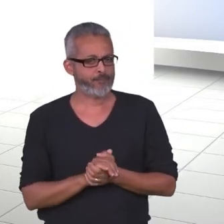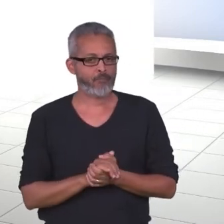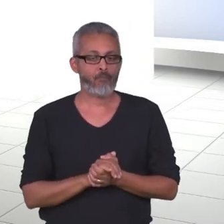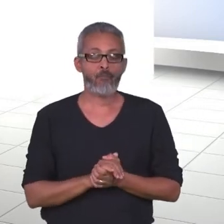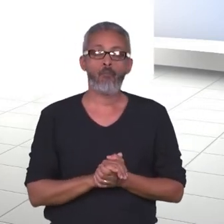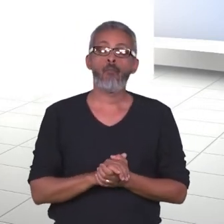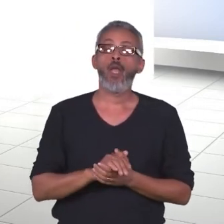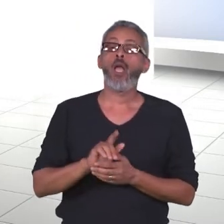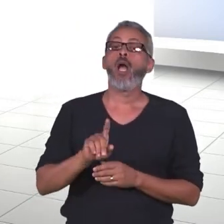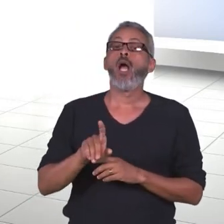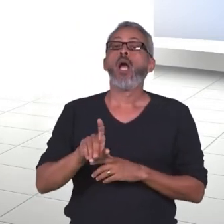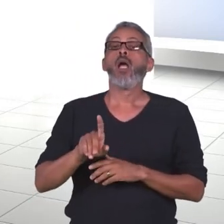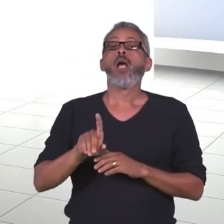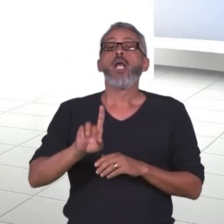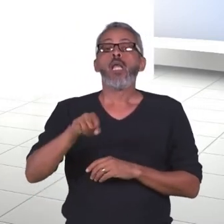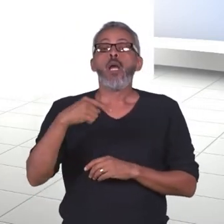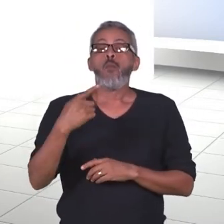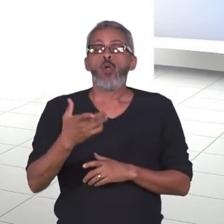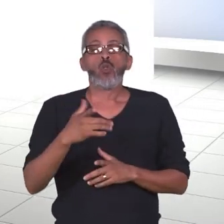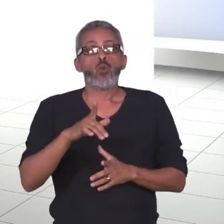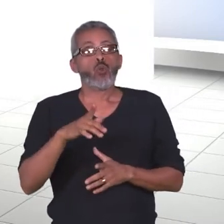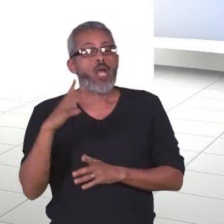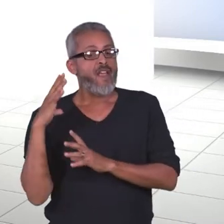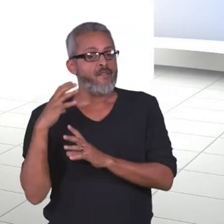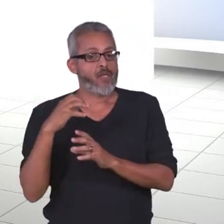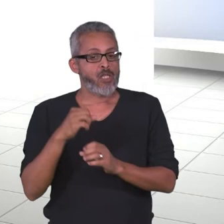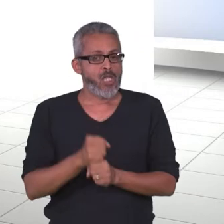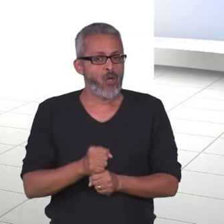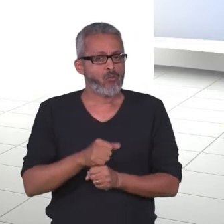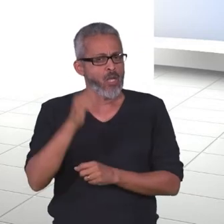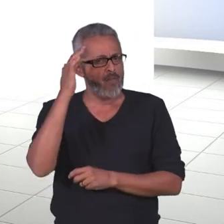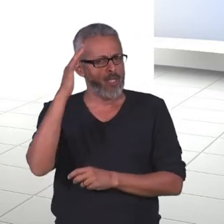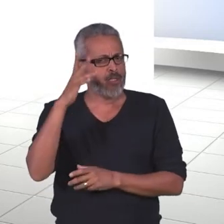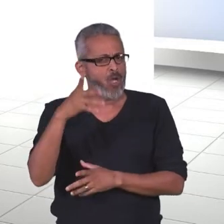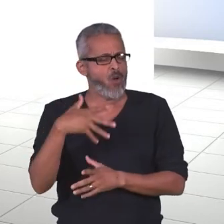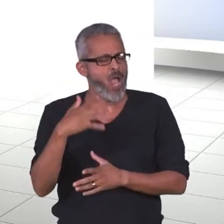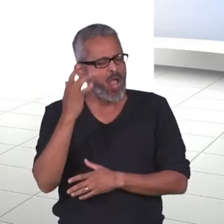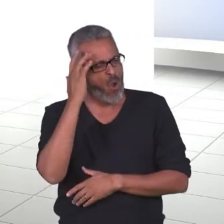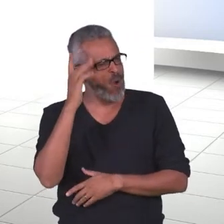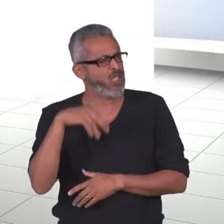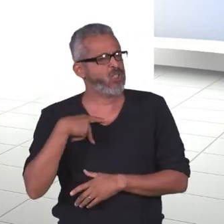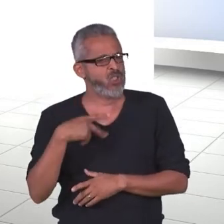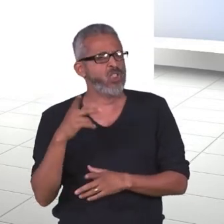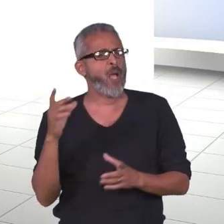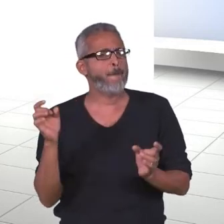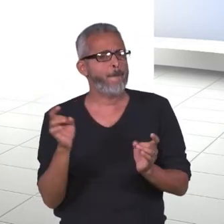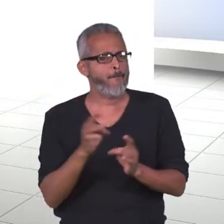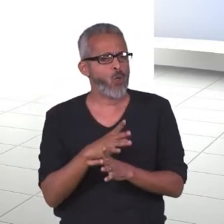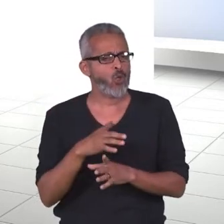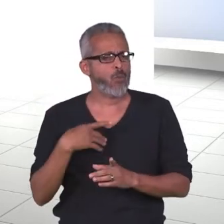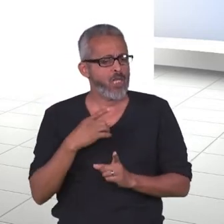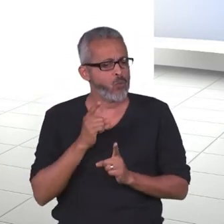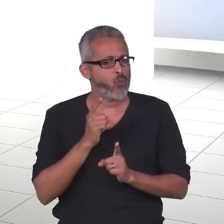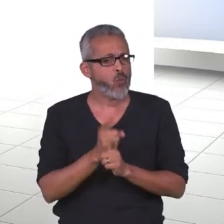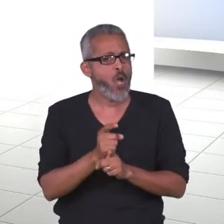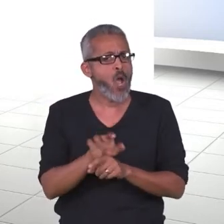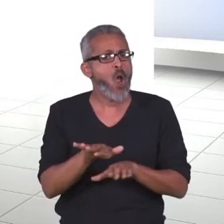é construída, pois esse conceito será fundamental para o entendimento da questão e a identificação da